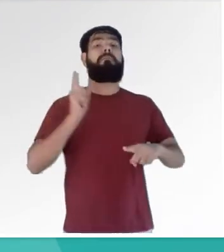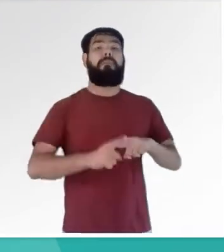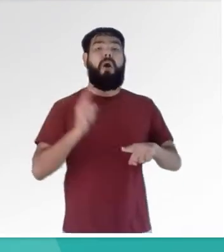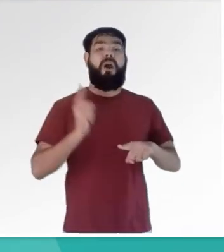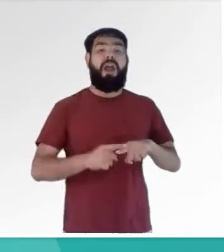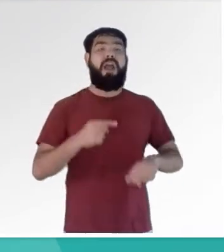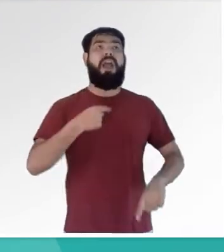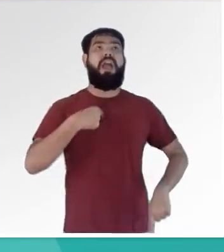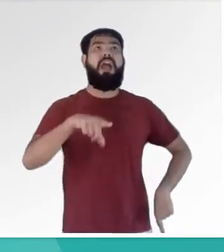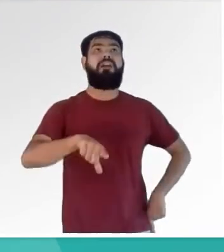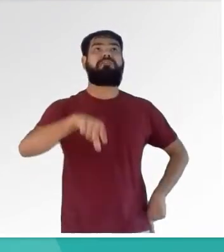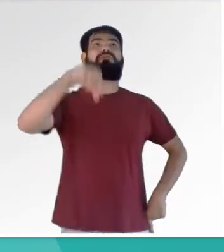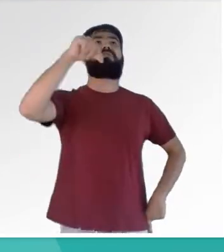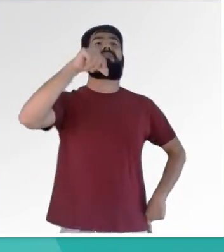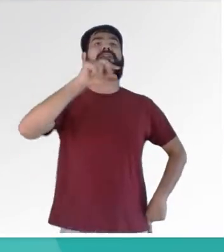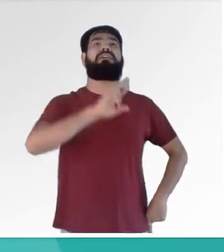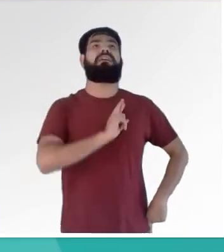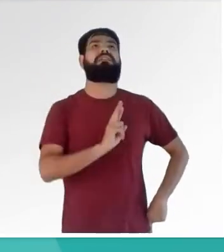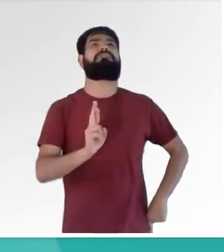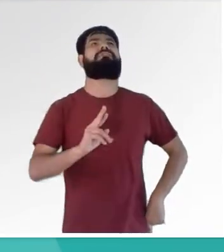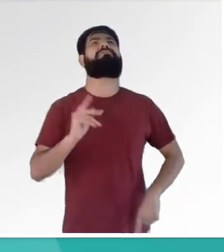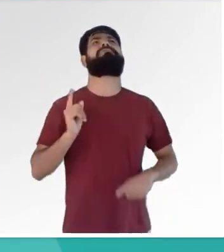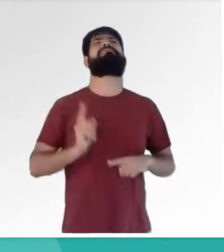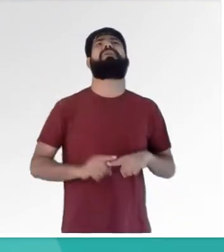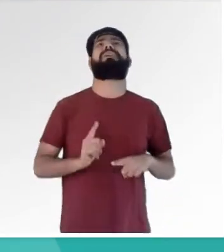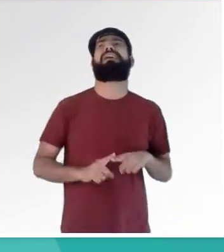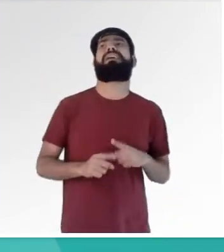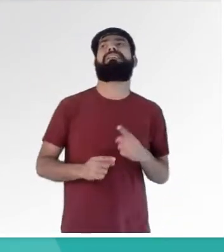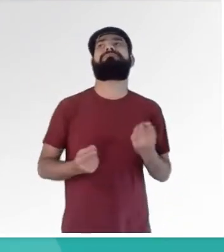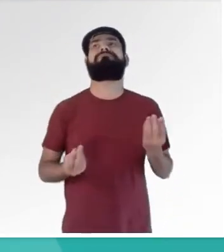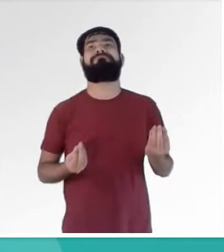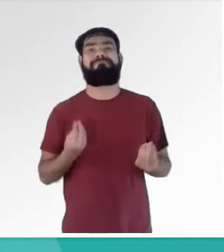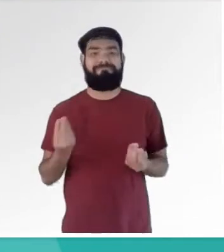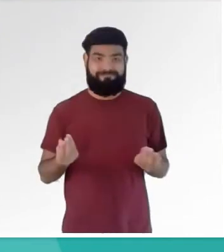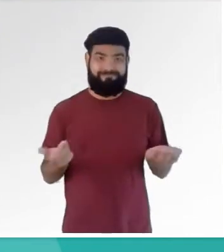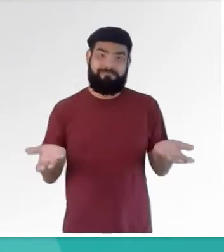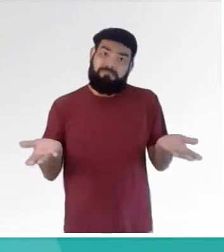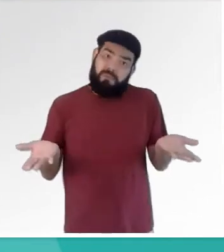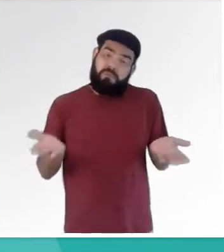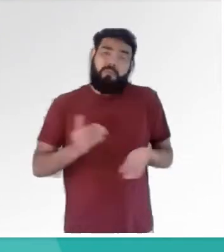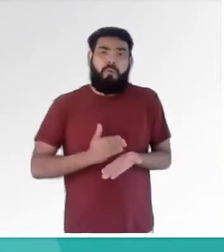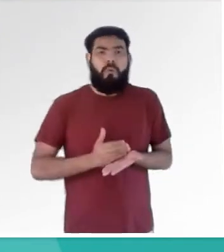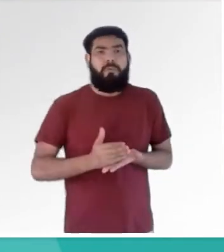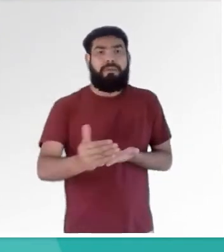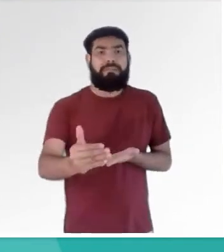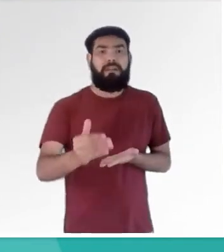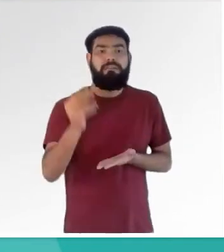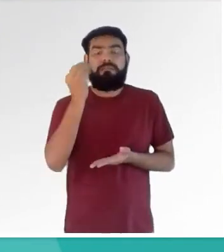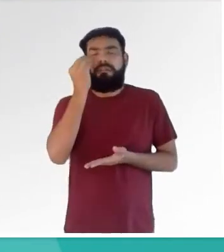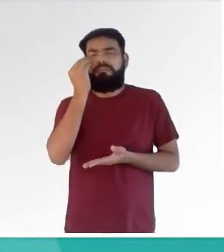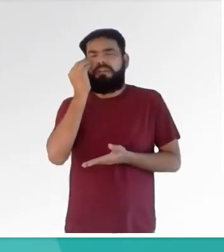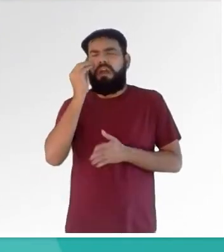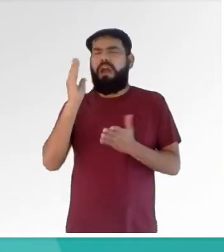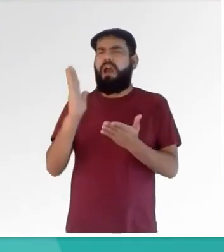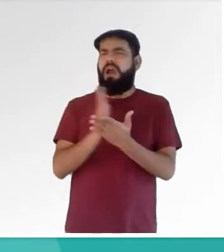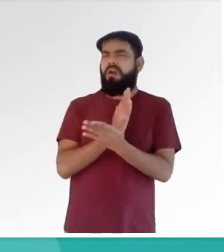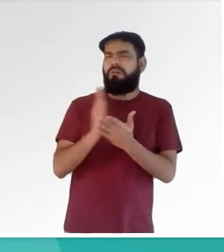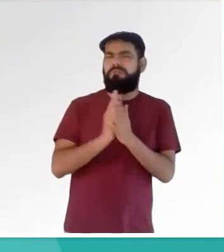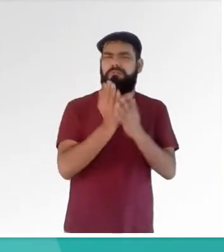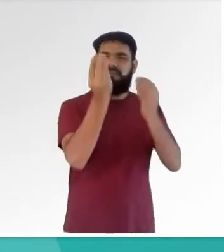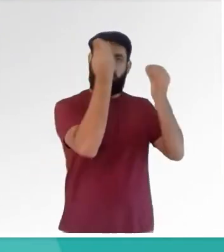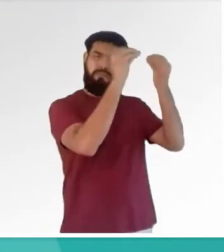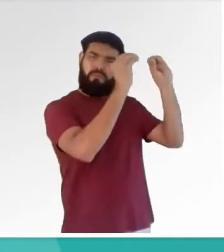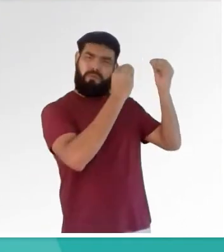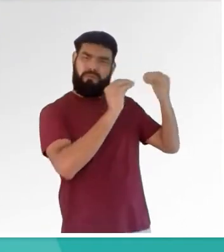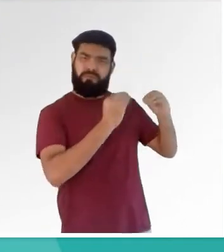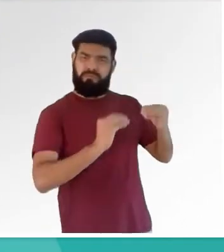gente vai refletir aqui. E para começar, então, nós vamos ver alguns pontos aqui, né, sobre o